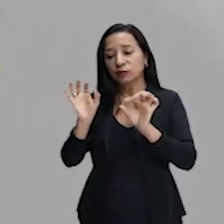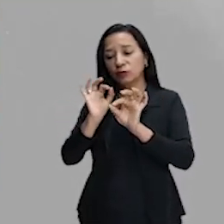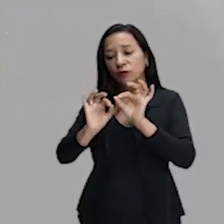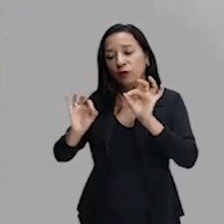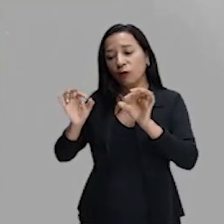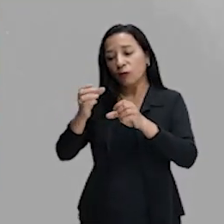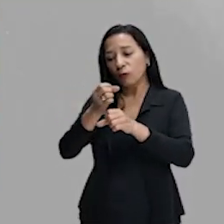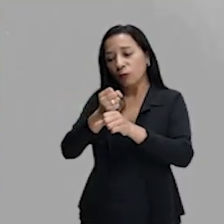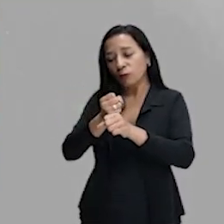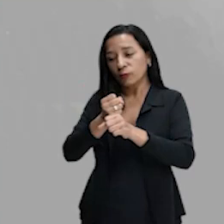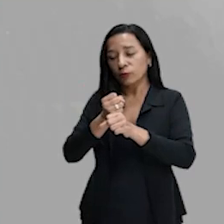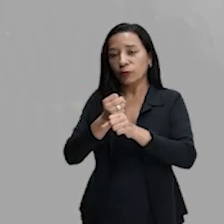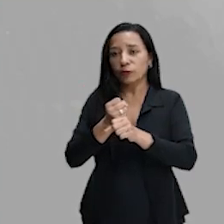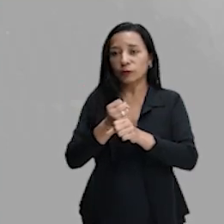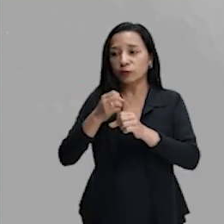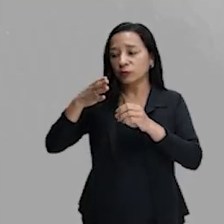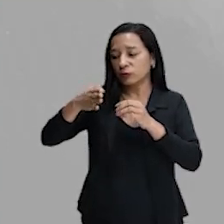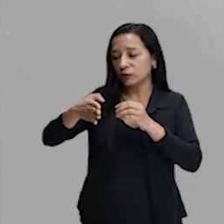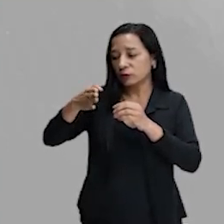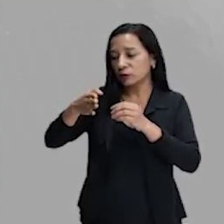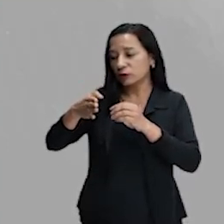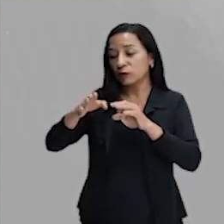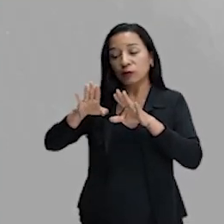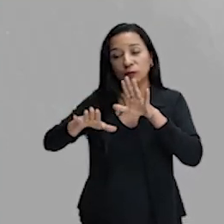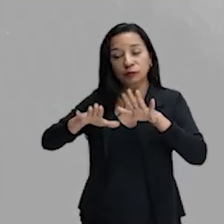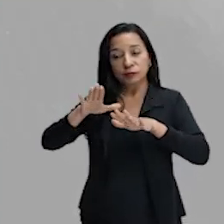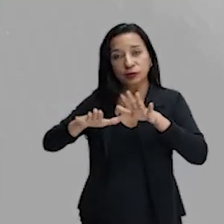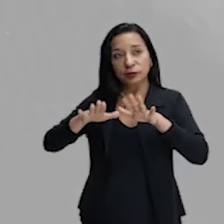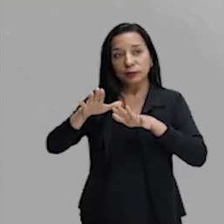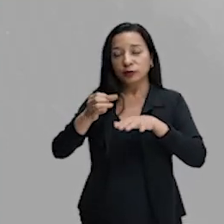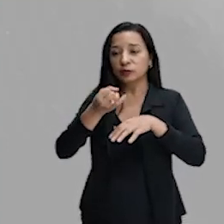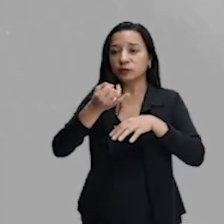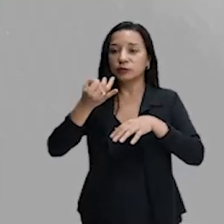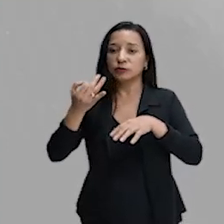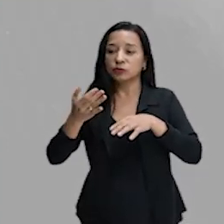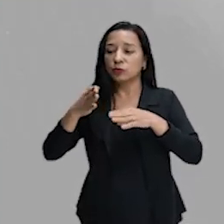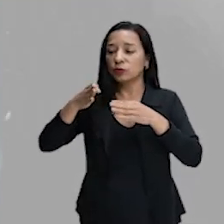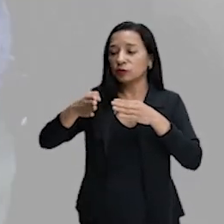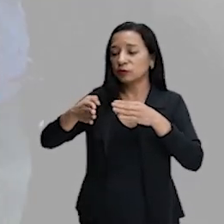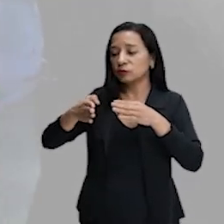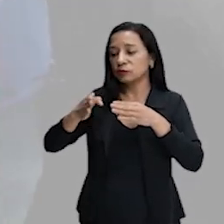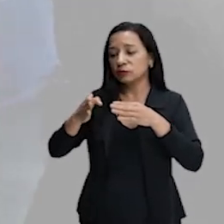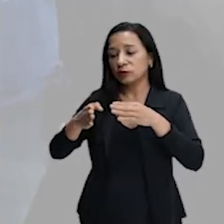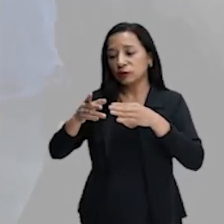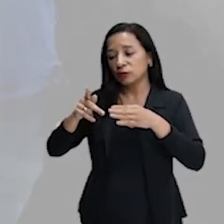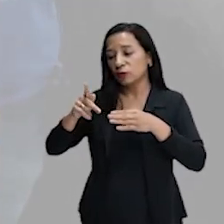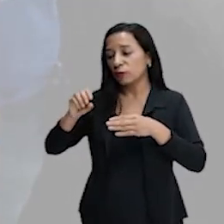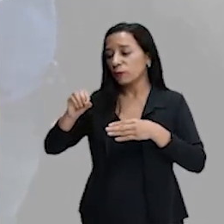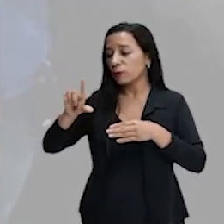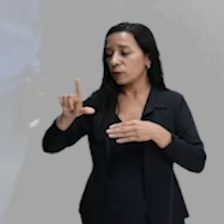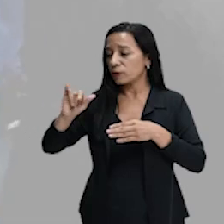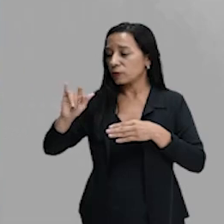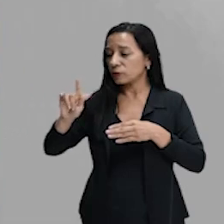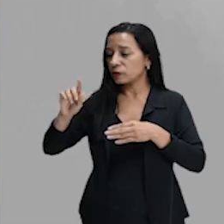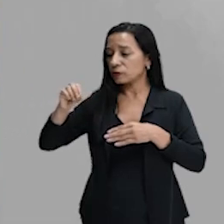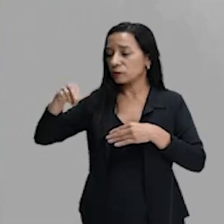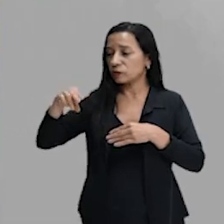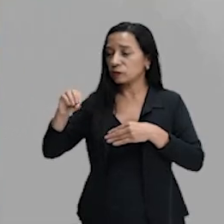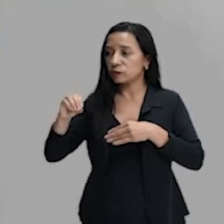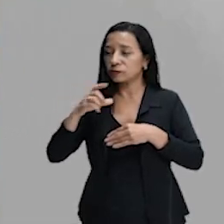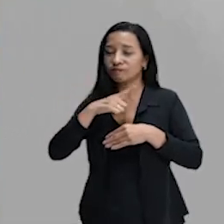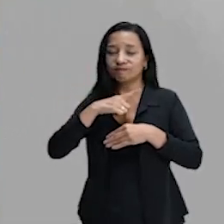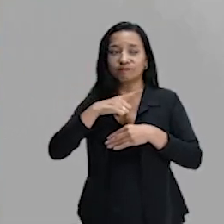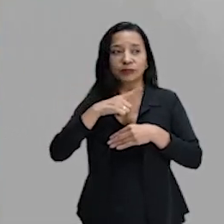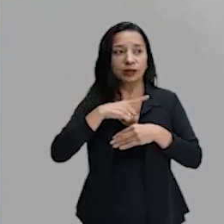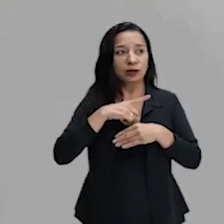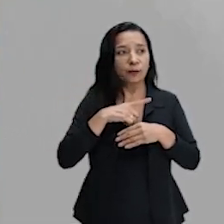um prisma galera isso depende da do de quantos lados o seu polígono da base tem como no caso